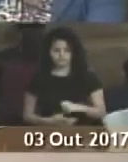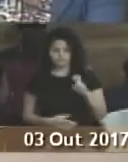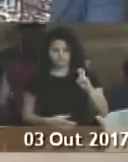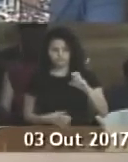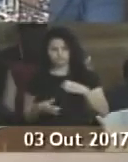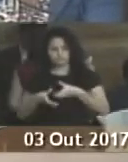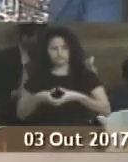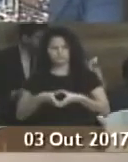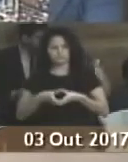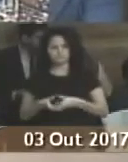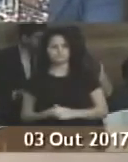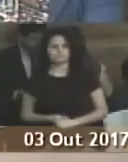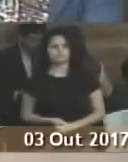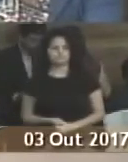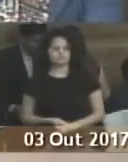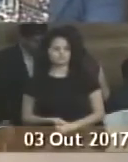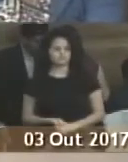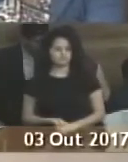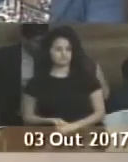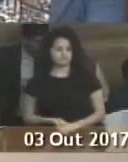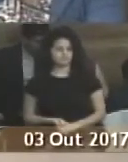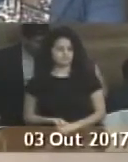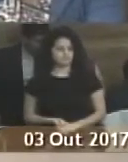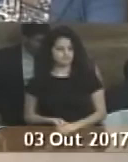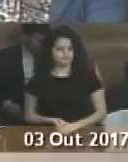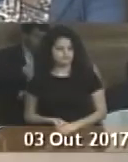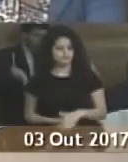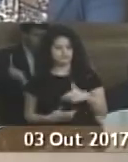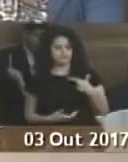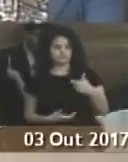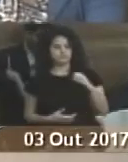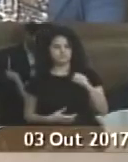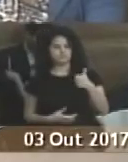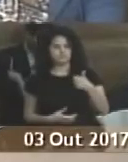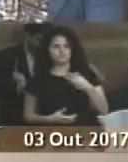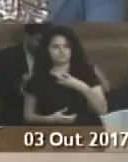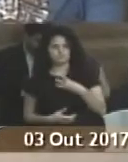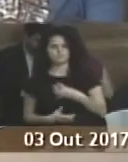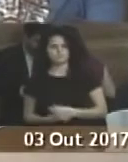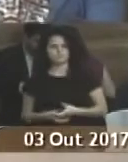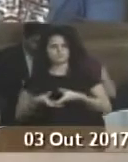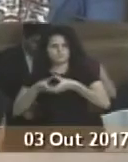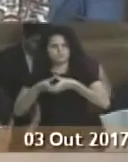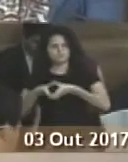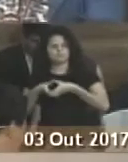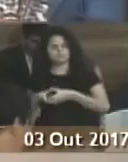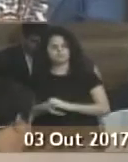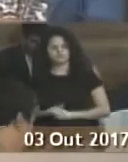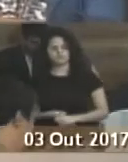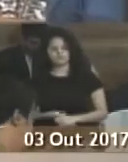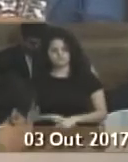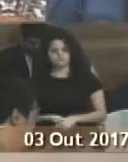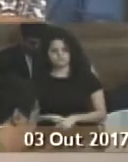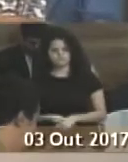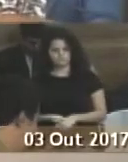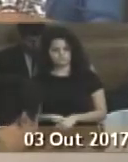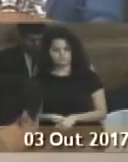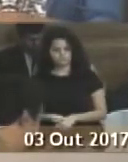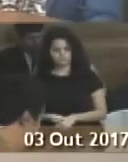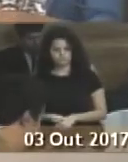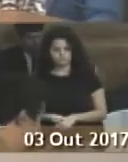quinto colocado, campeão de canoagem oceânica sênior. 2014, campeão Copa Brasil de canoagem oceânica